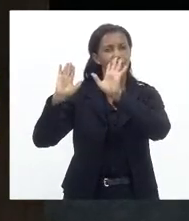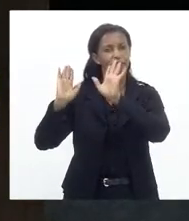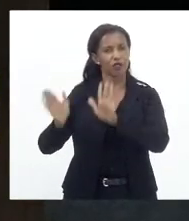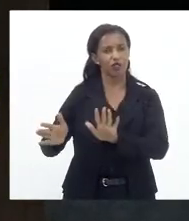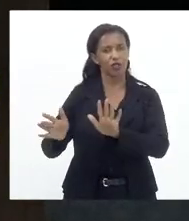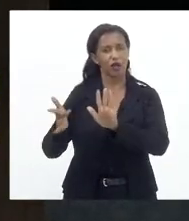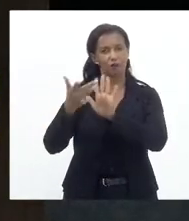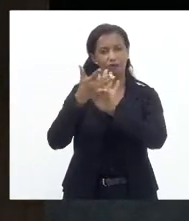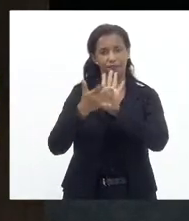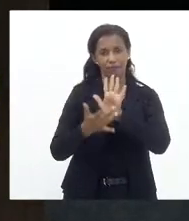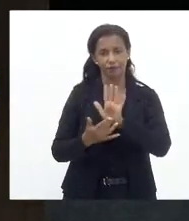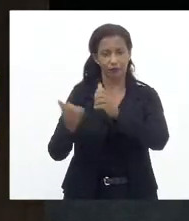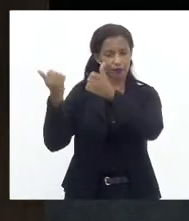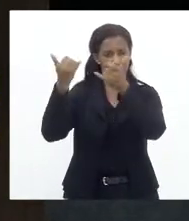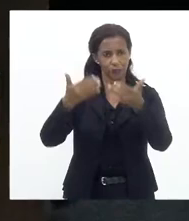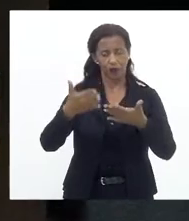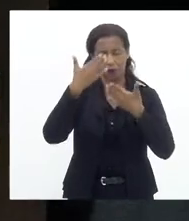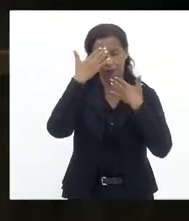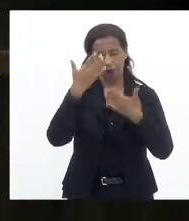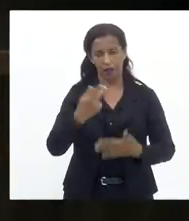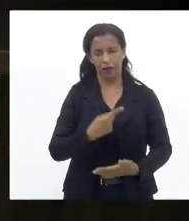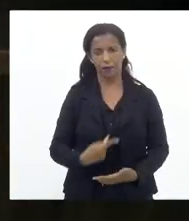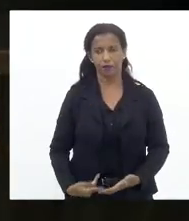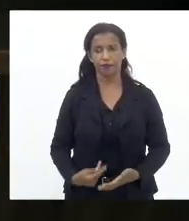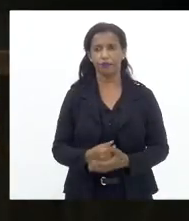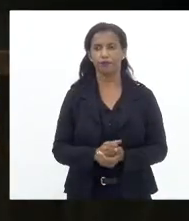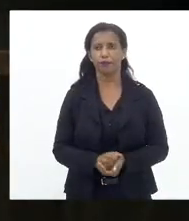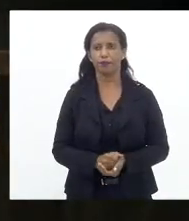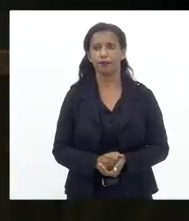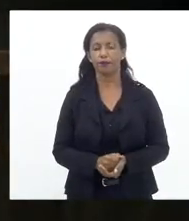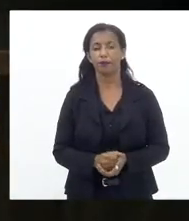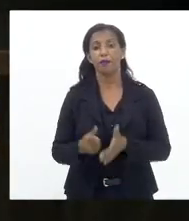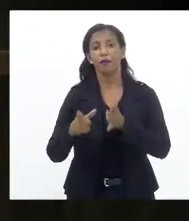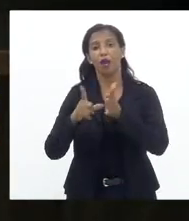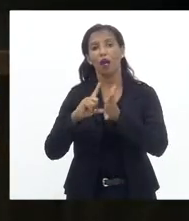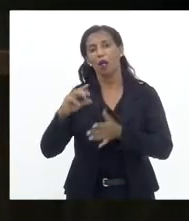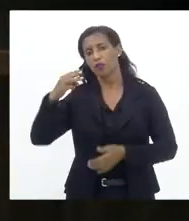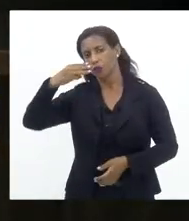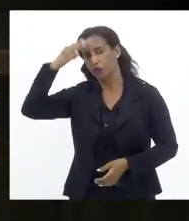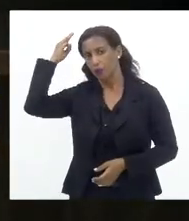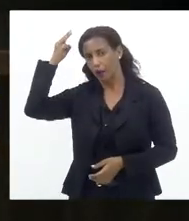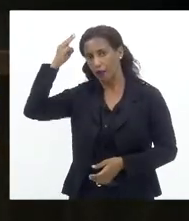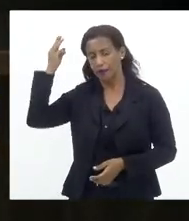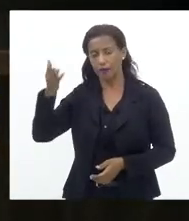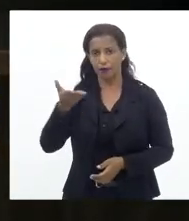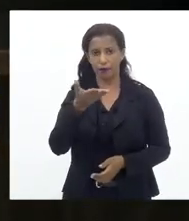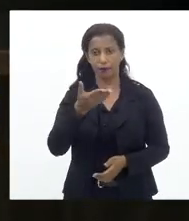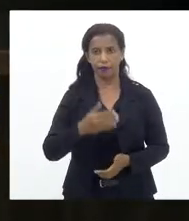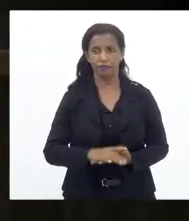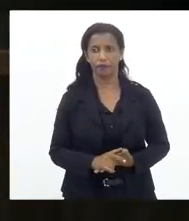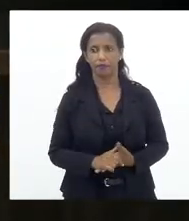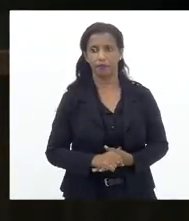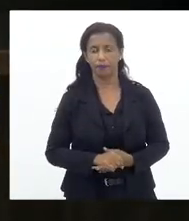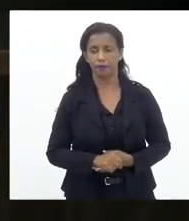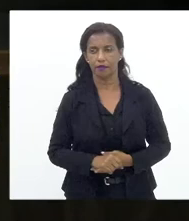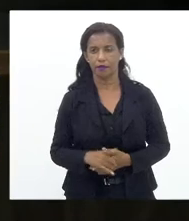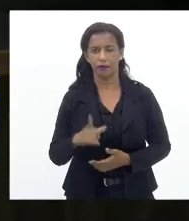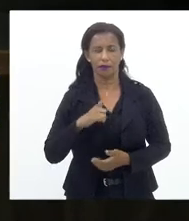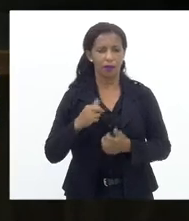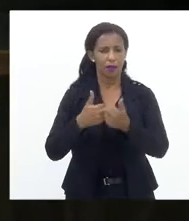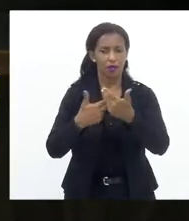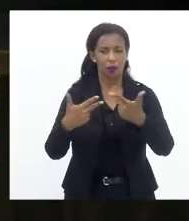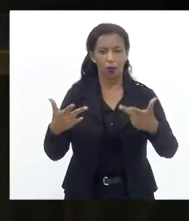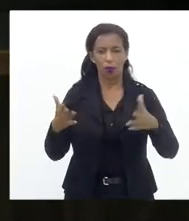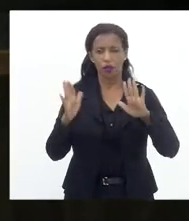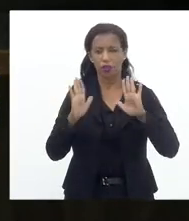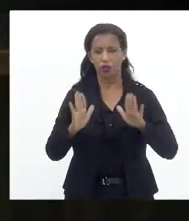abordados Obrigado seu presente representante do deputado Márcio usado da palavra e tem coisas que